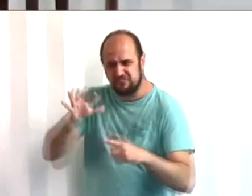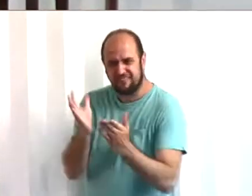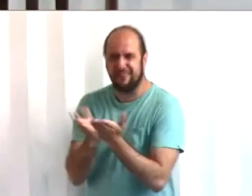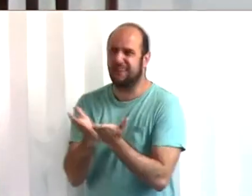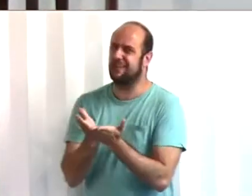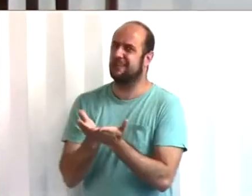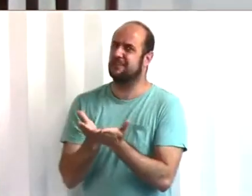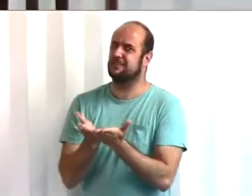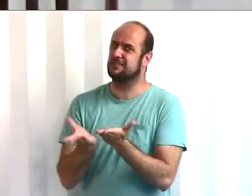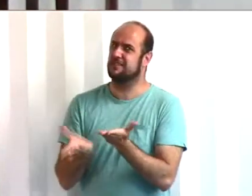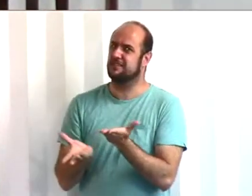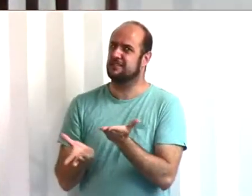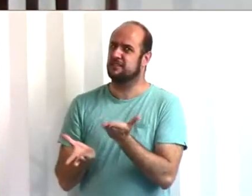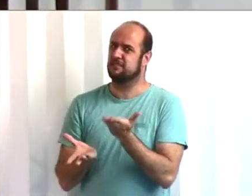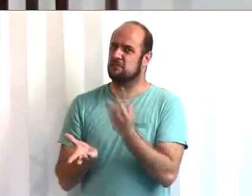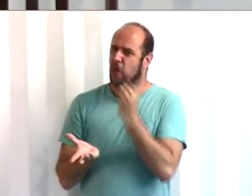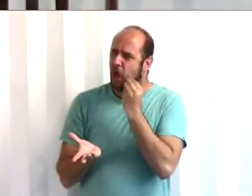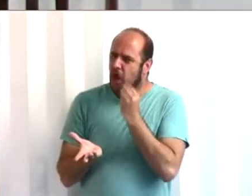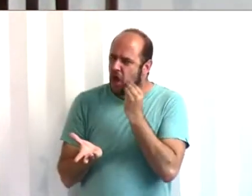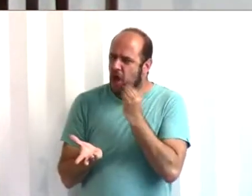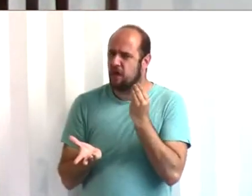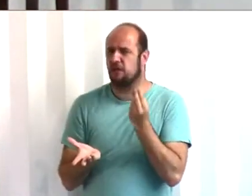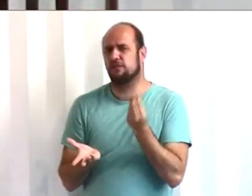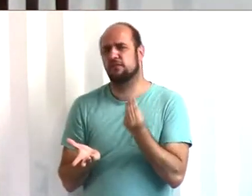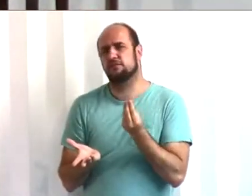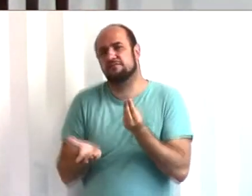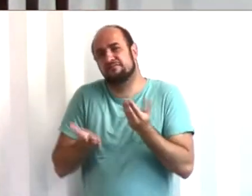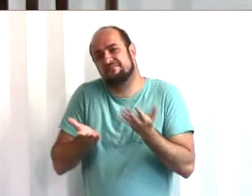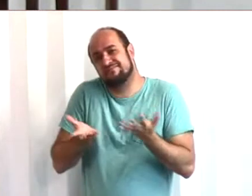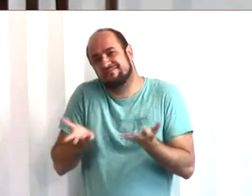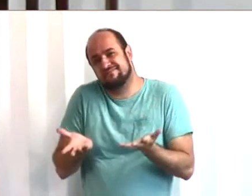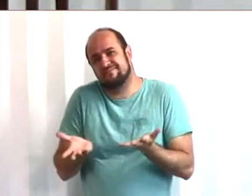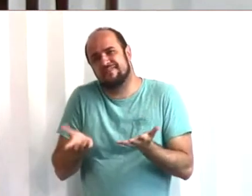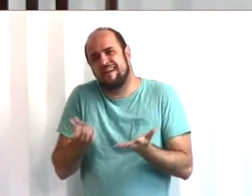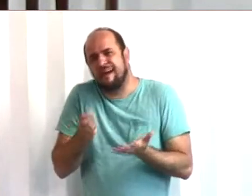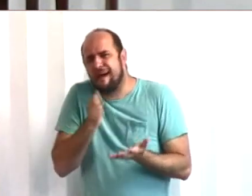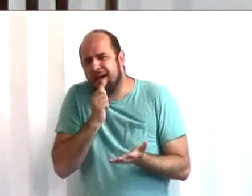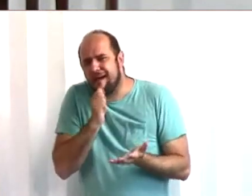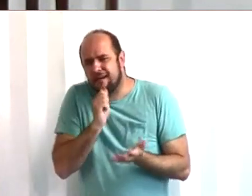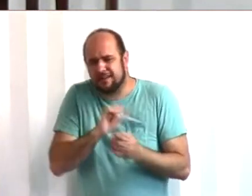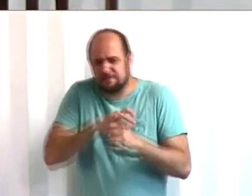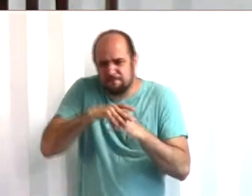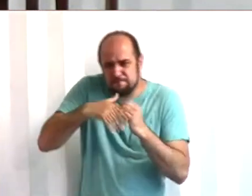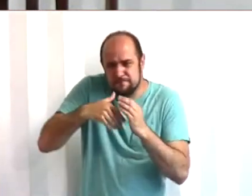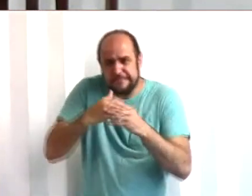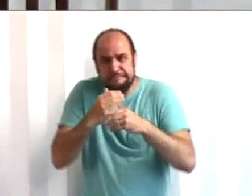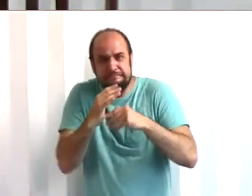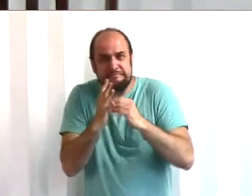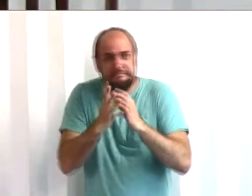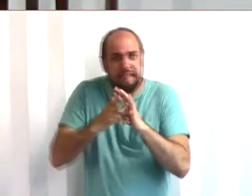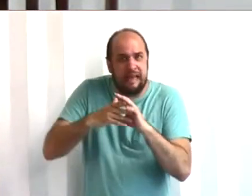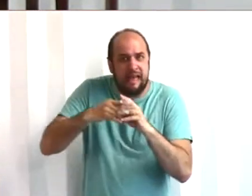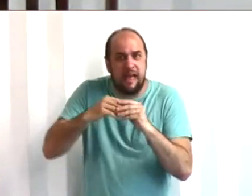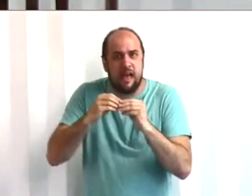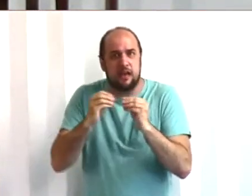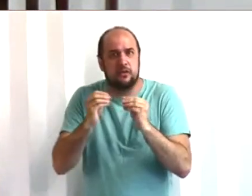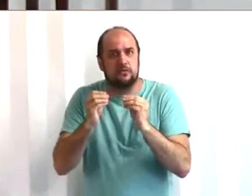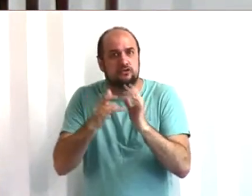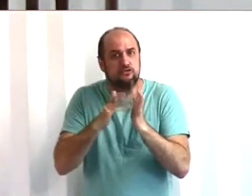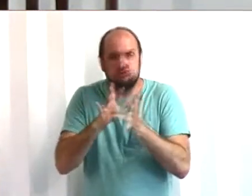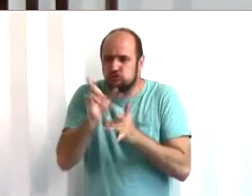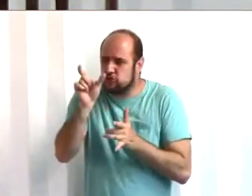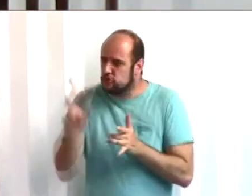Mas talvez ainda seja muito óbvio um mistério em torno da pessoa do Senhor Jesus